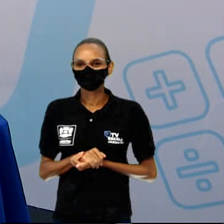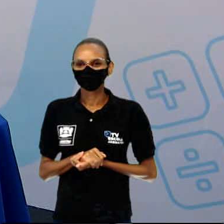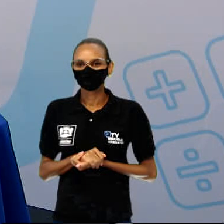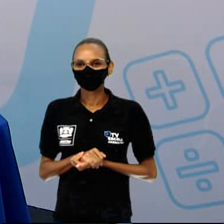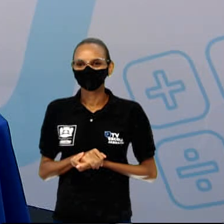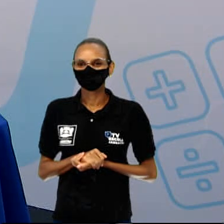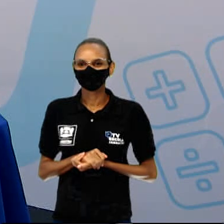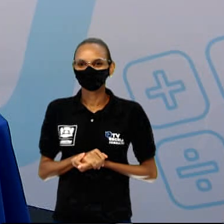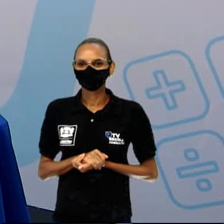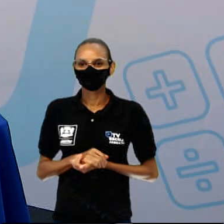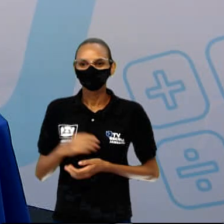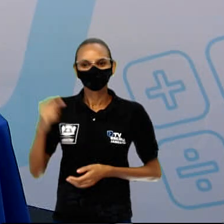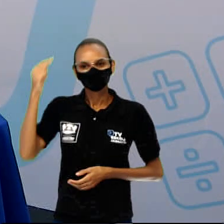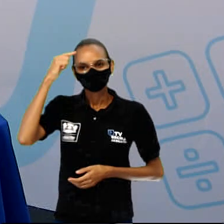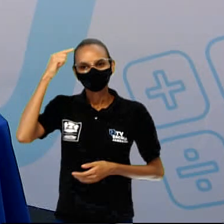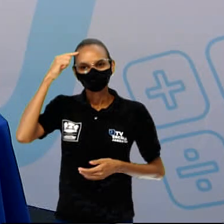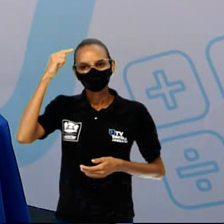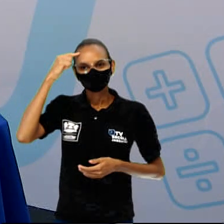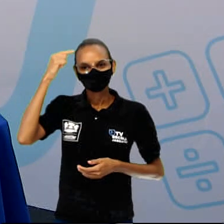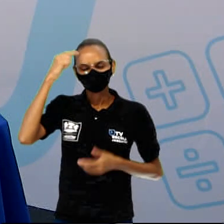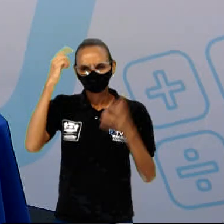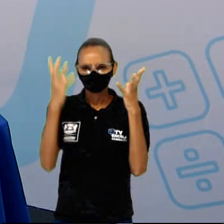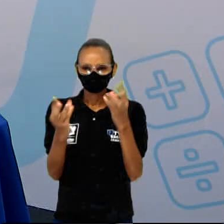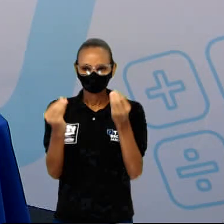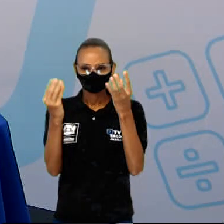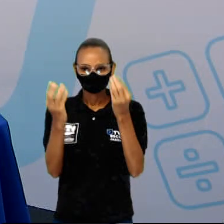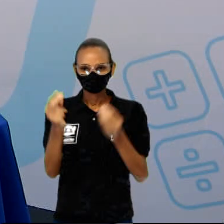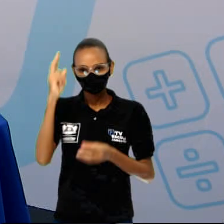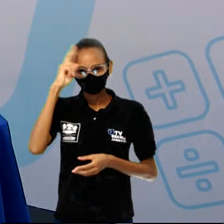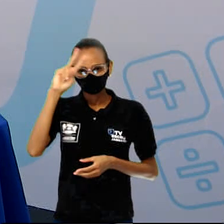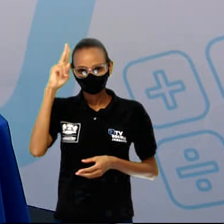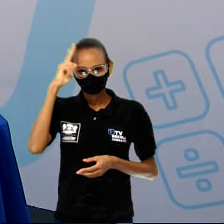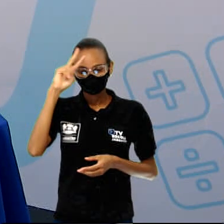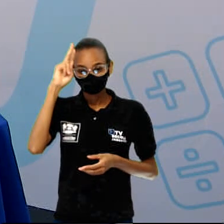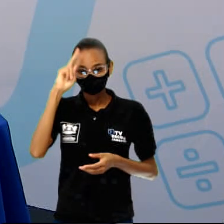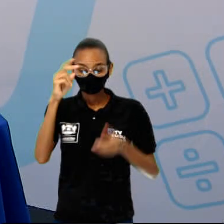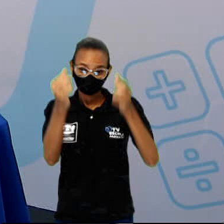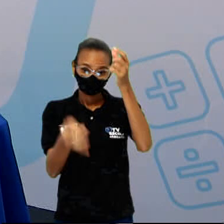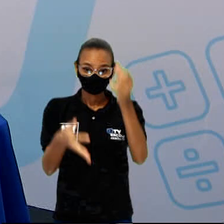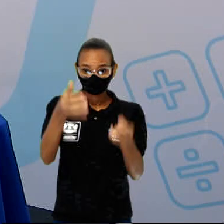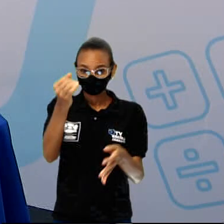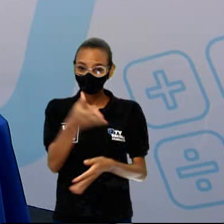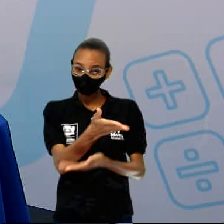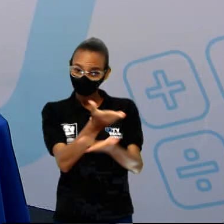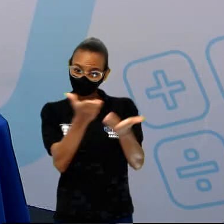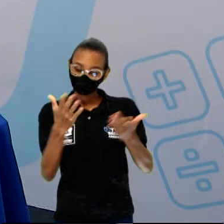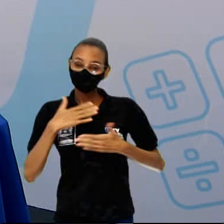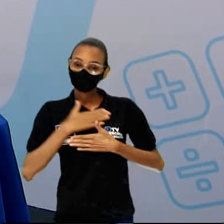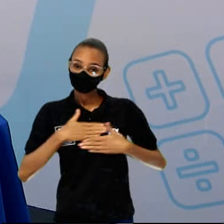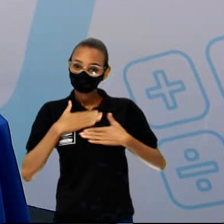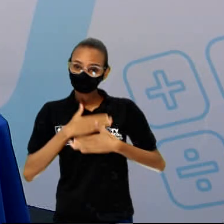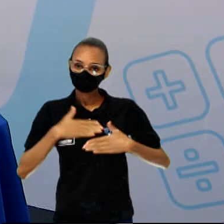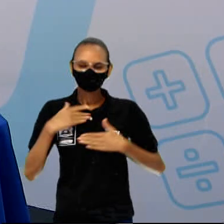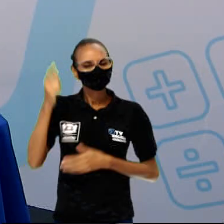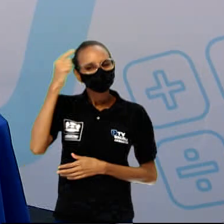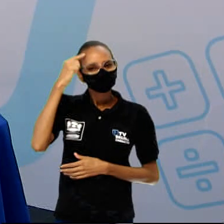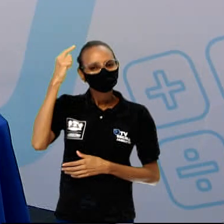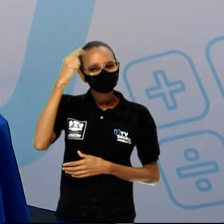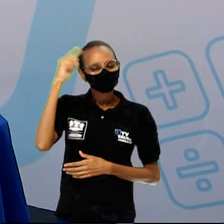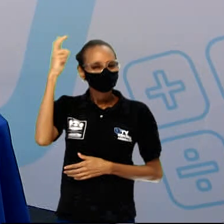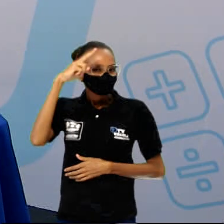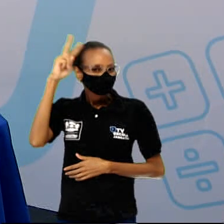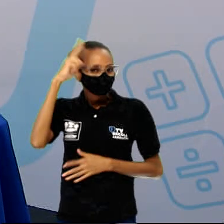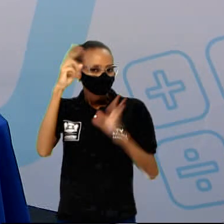Aqui nessa caixinha tem um monte de história que eu vou contar, sei que vais gostar. Aqui nessa caixinha tem um monte